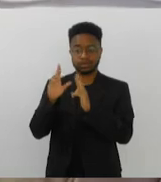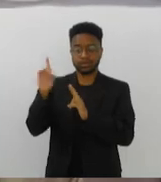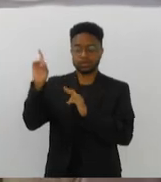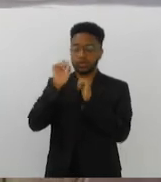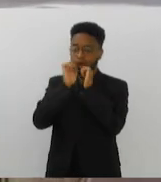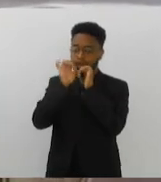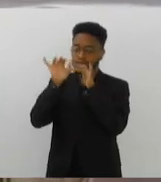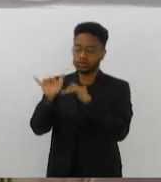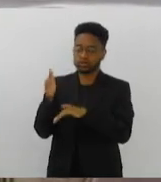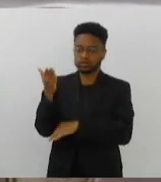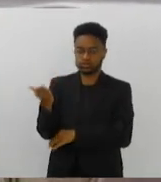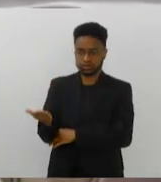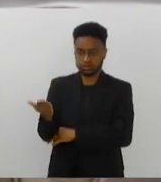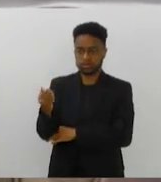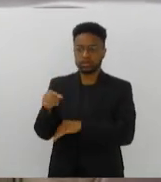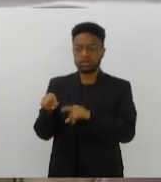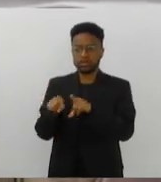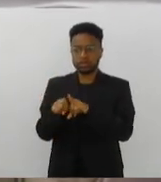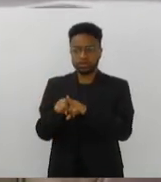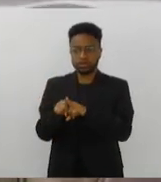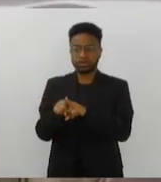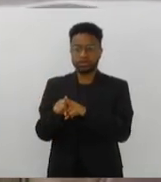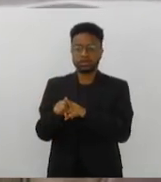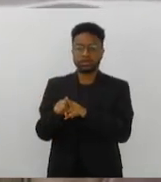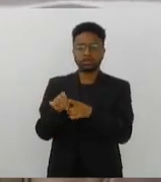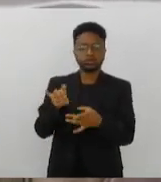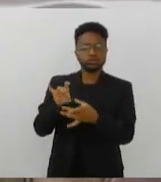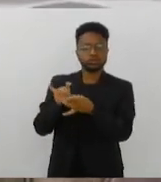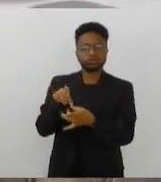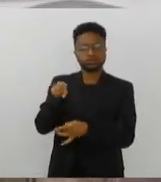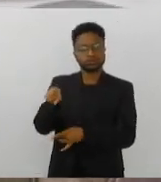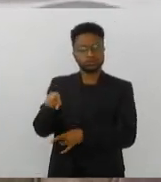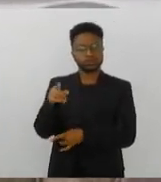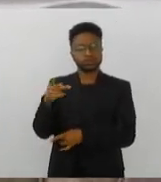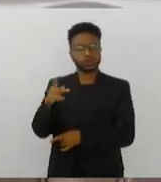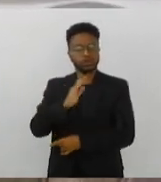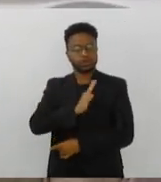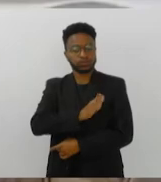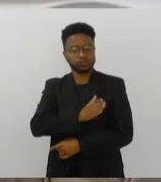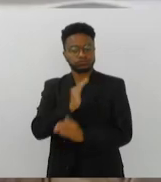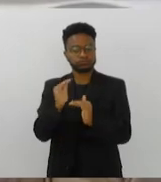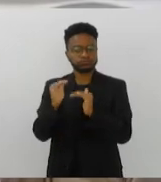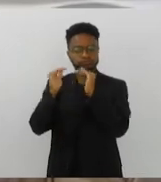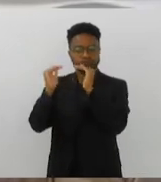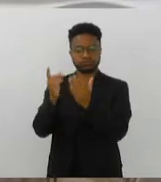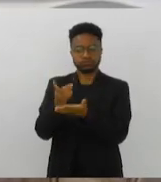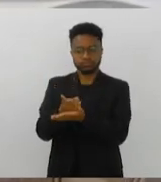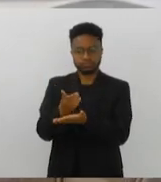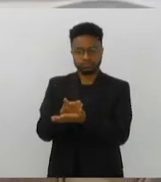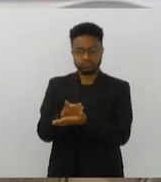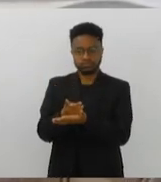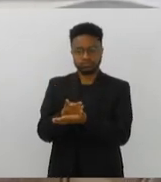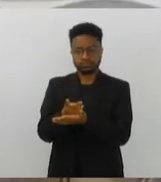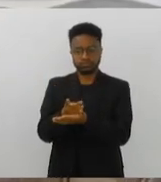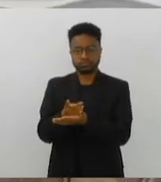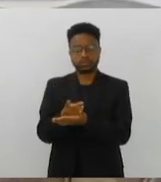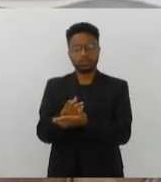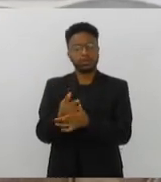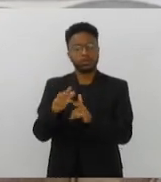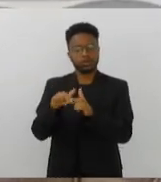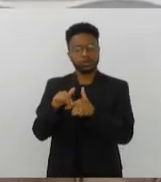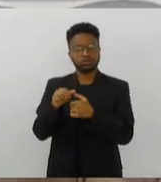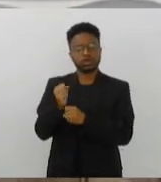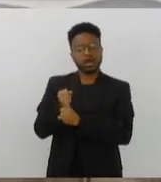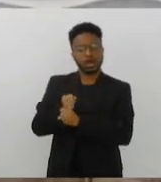abençoar você, estar dentro de você, no seu coração, e possa te honrar cada vez mais em todo esse tempo de trabalho